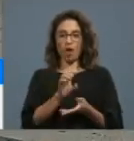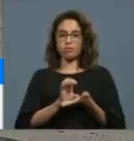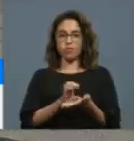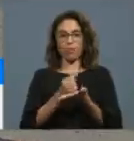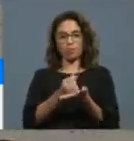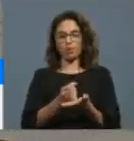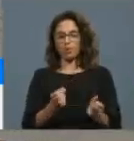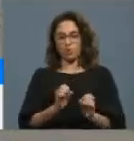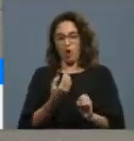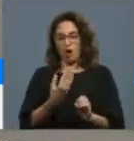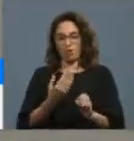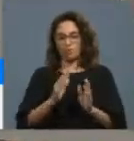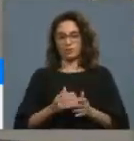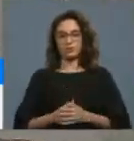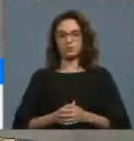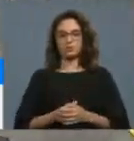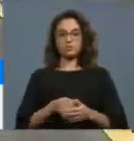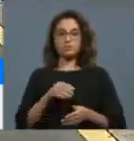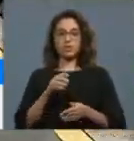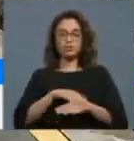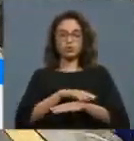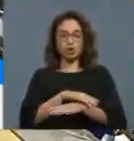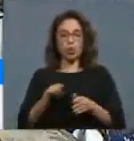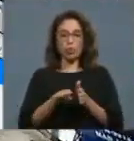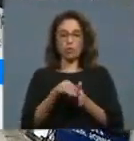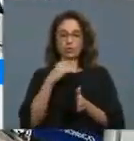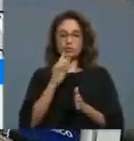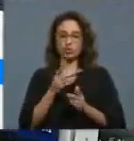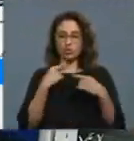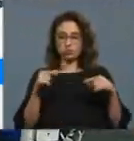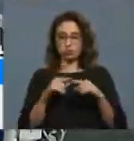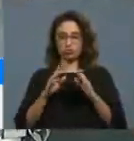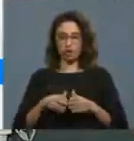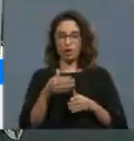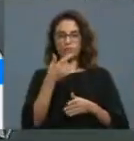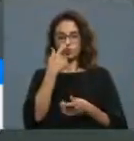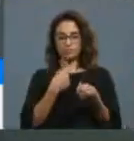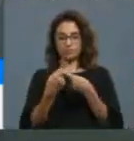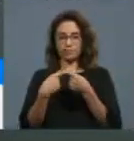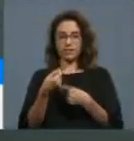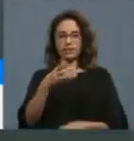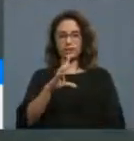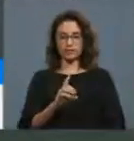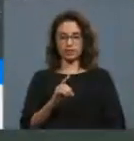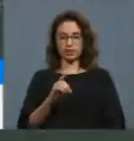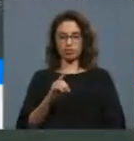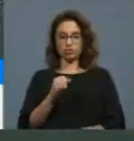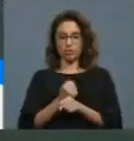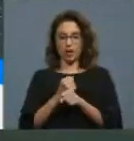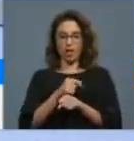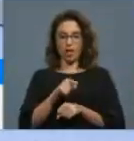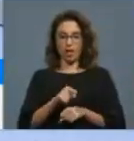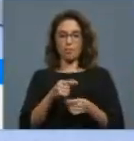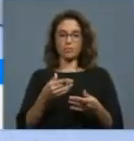A administração dos portos da Madeira Grande, que já reuniu com cerca de 16 comerciantes da Marina. O novo projeto prevê